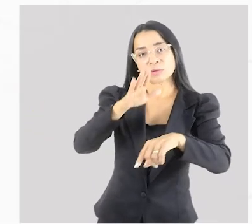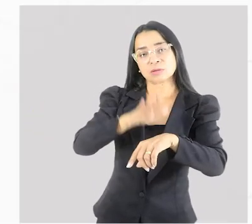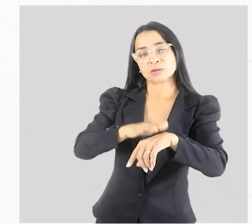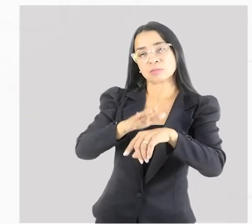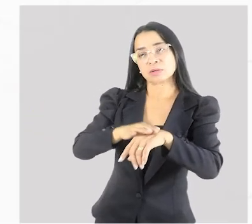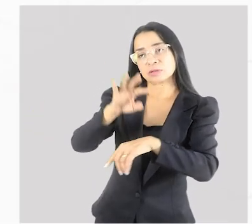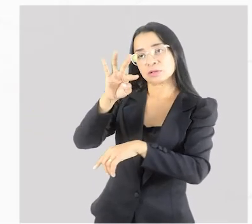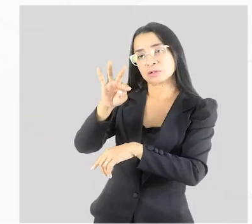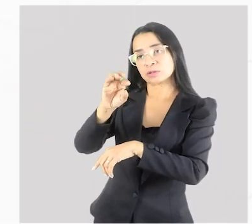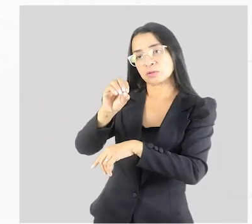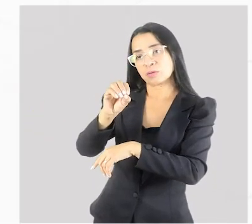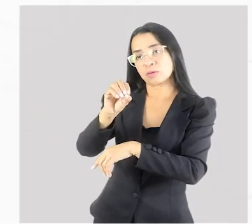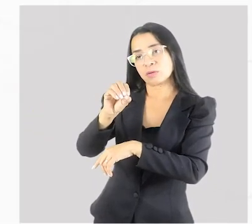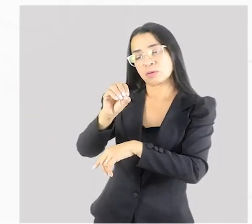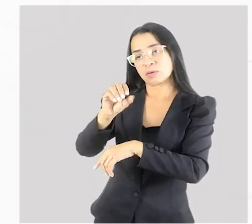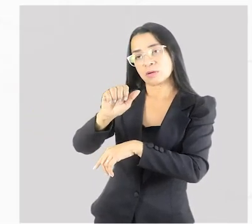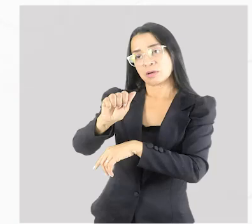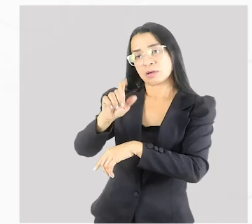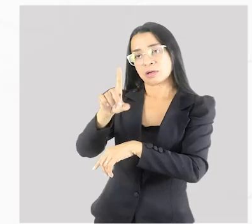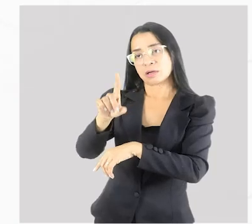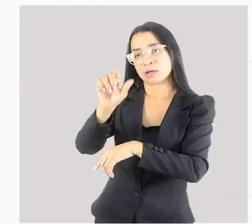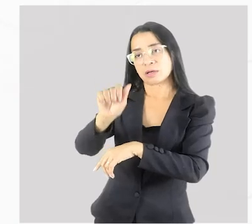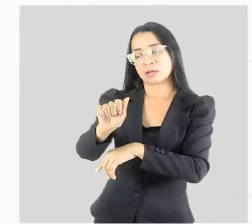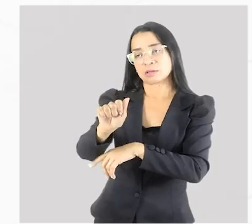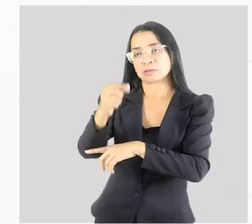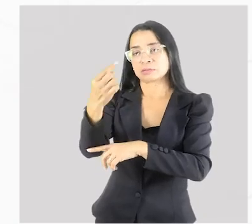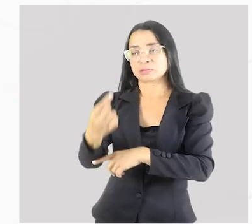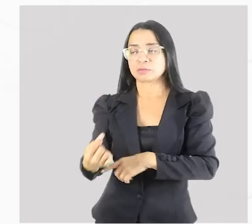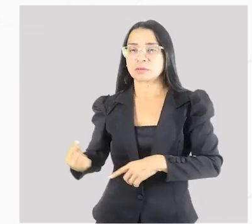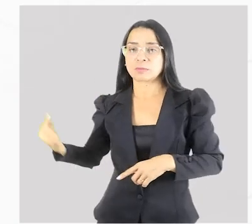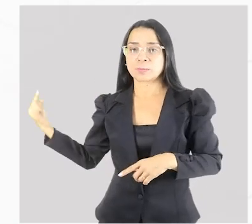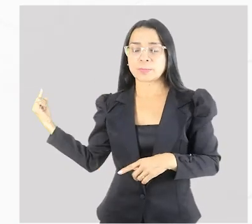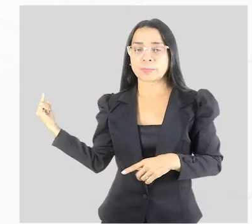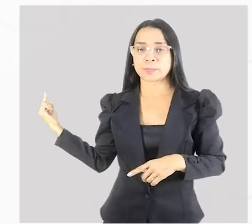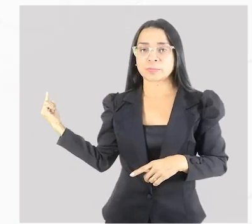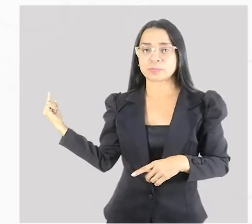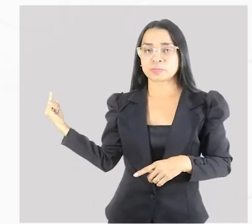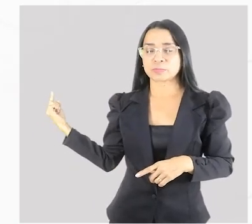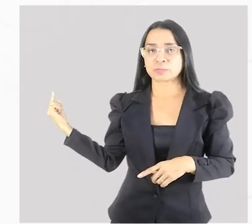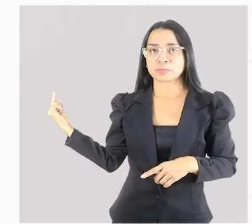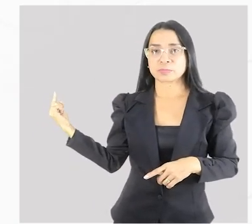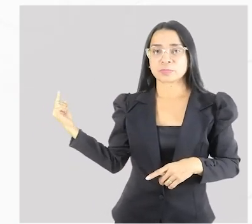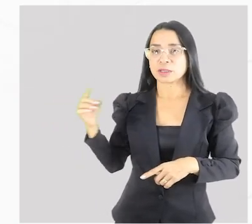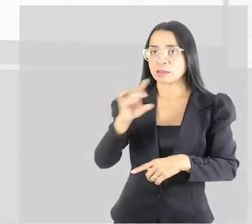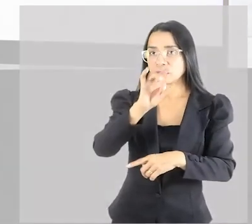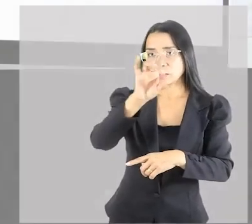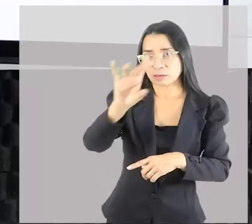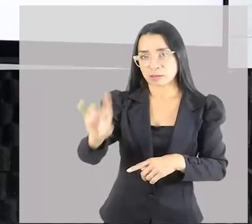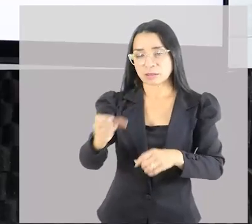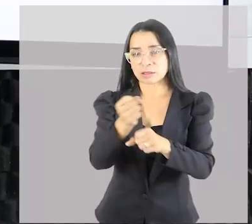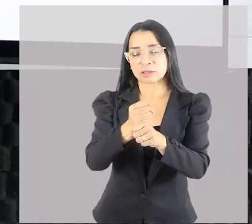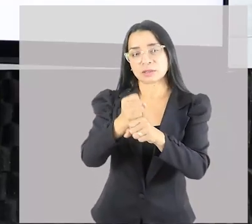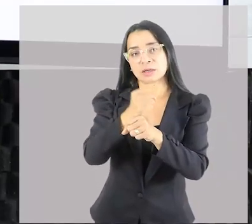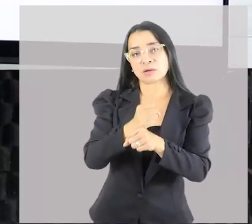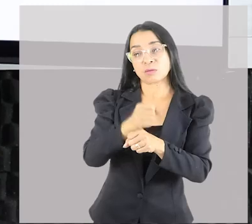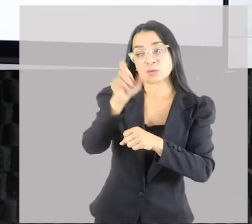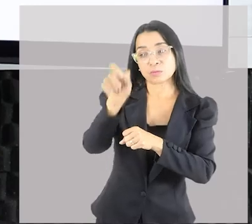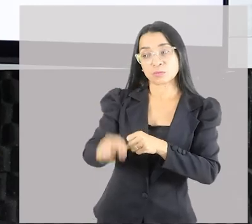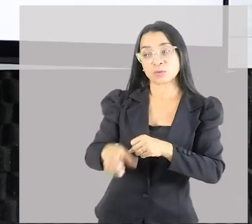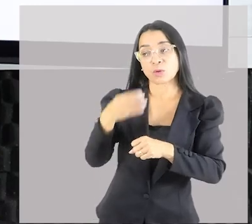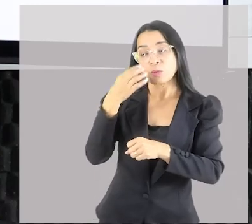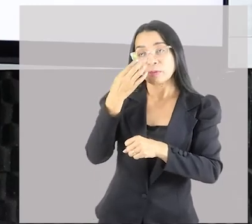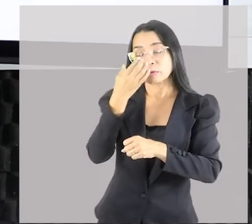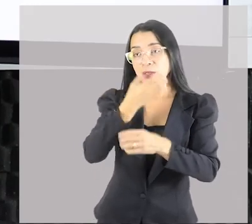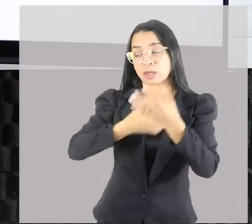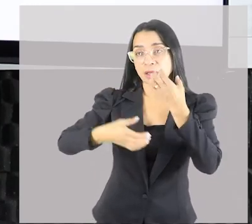toada, né? É um estilo de cantiga simples e regional com estrofes e rimas. E a cada ano, os cantadores fazem toadas diferentes